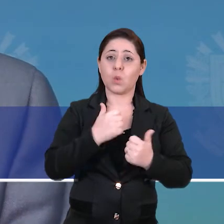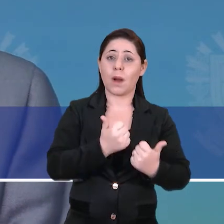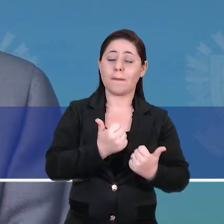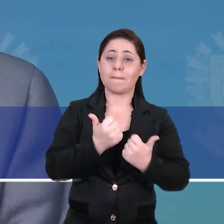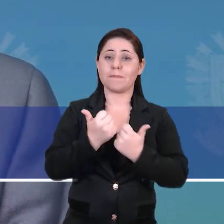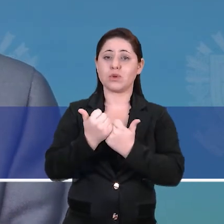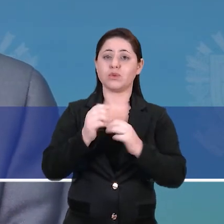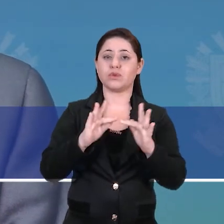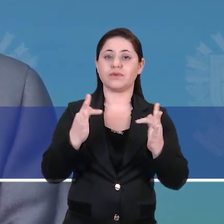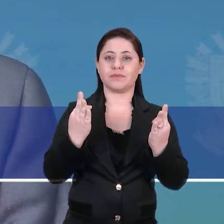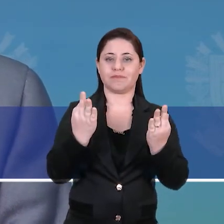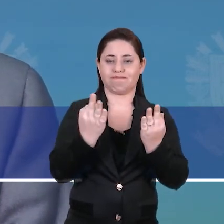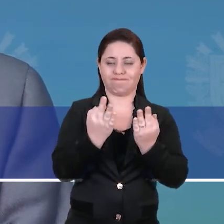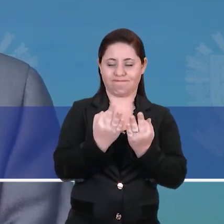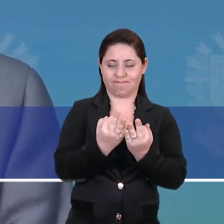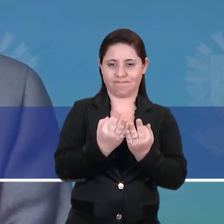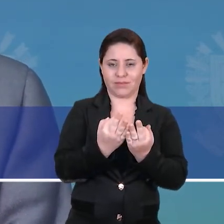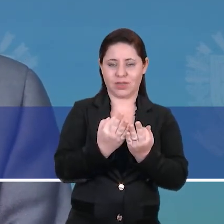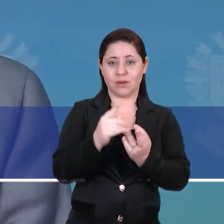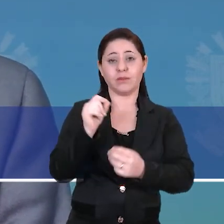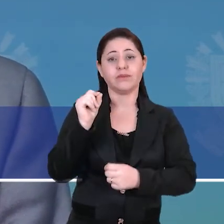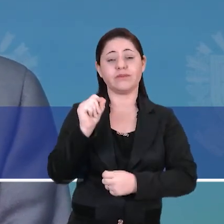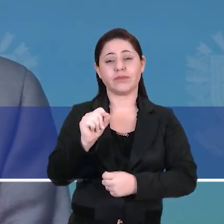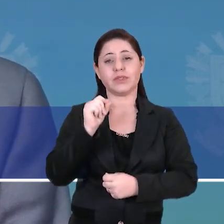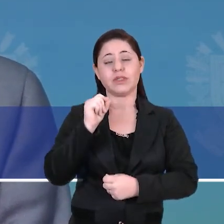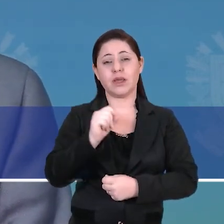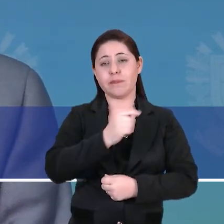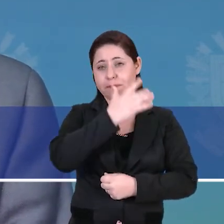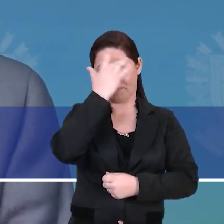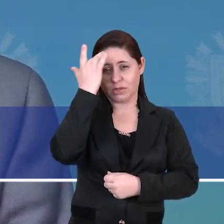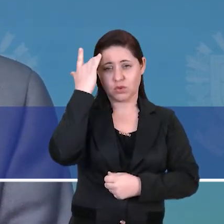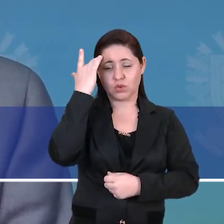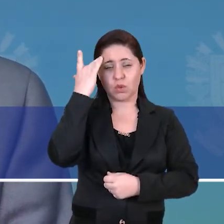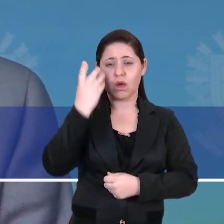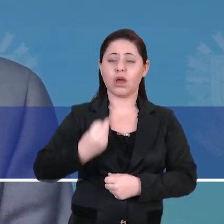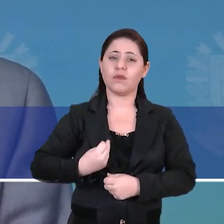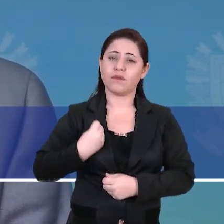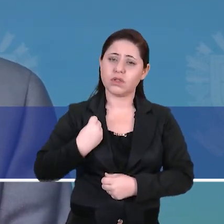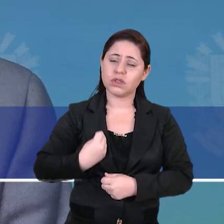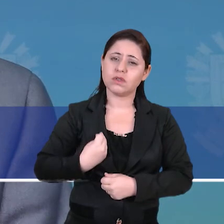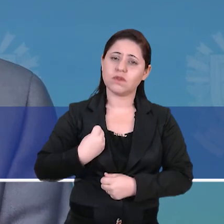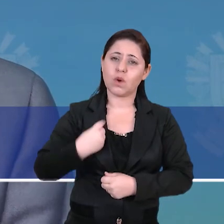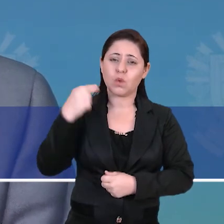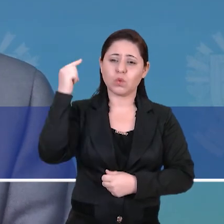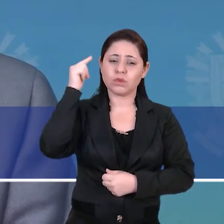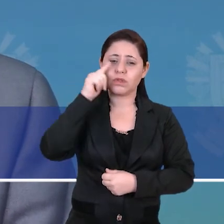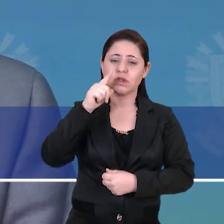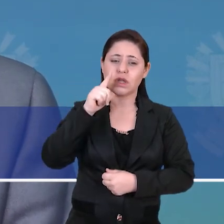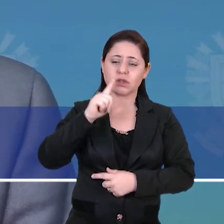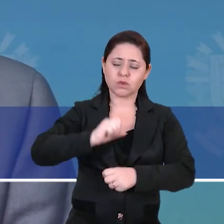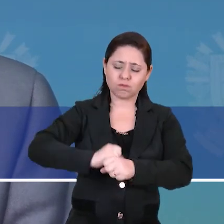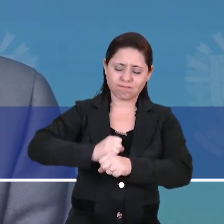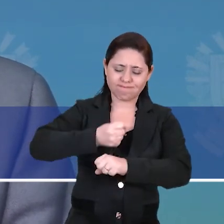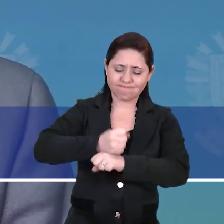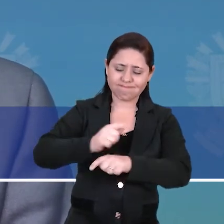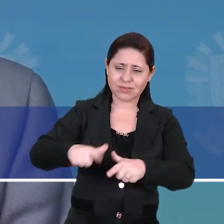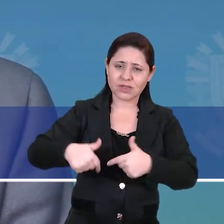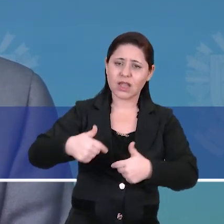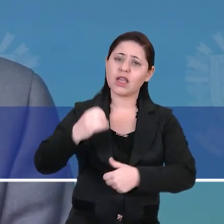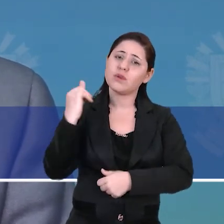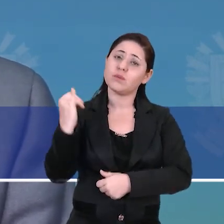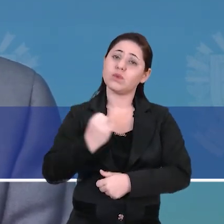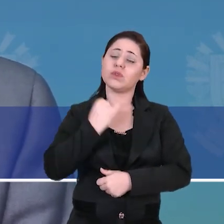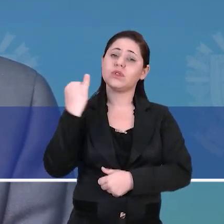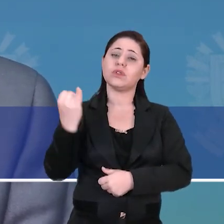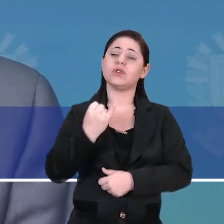suporte familiar, para que ela conviva bem com isso, porque isso também é importante